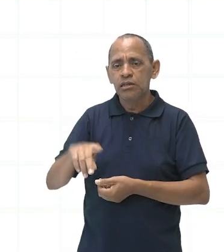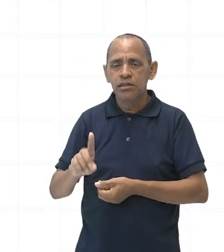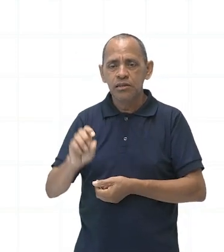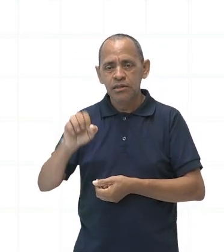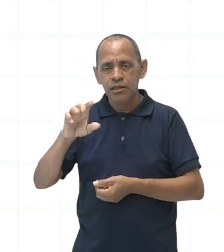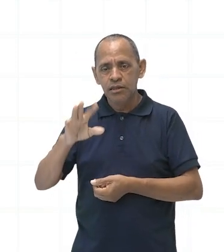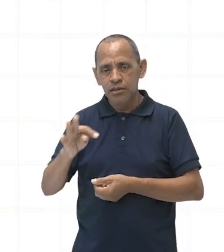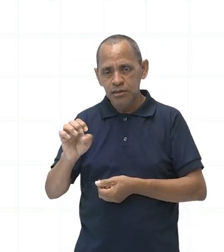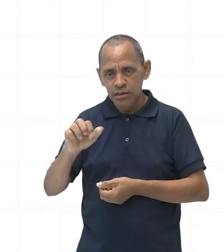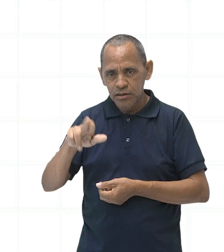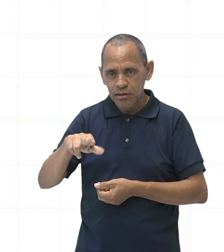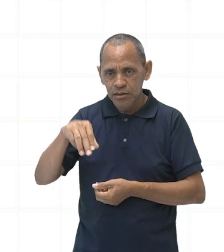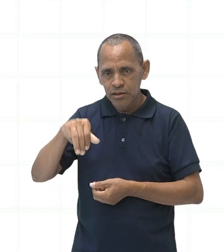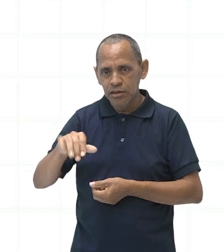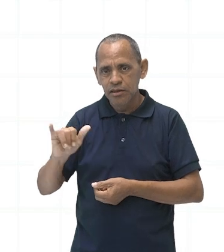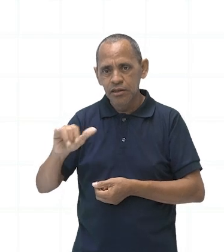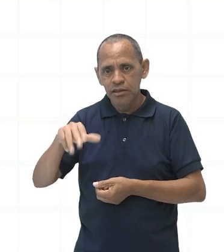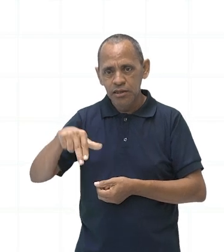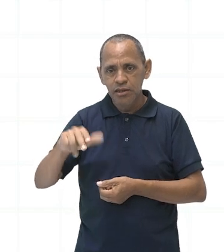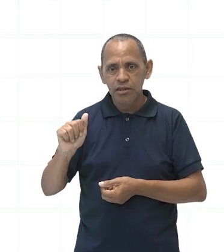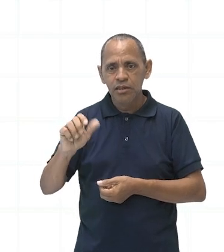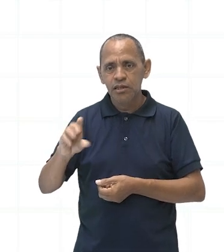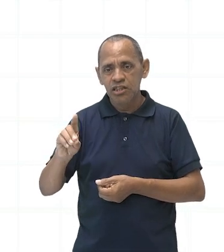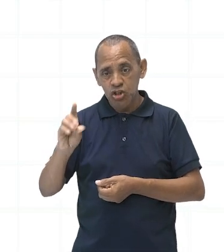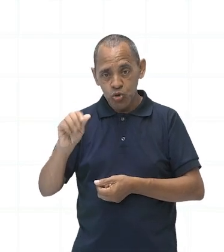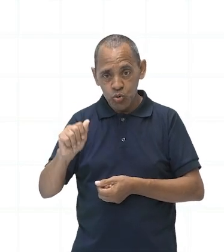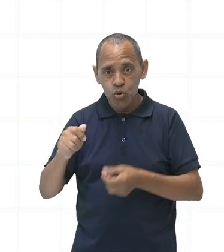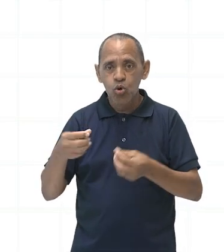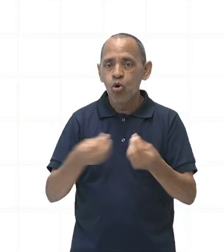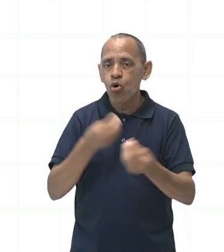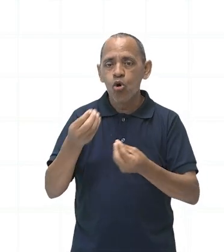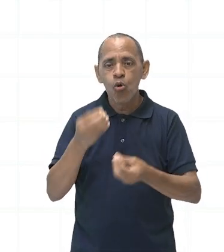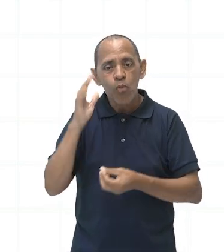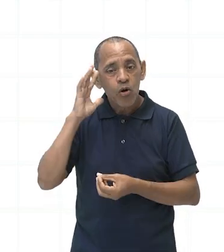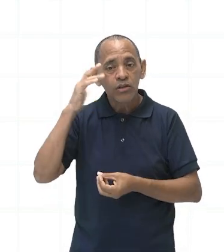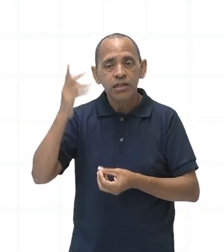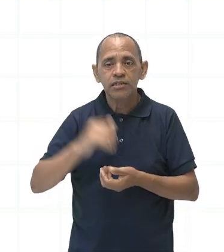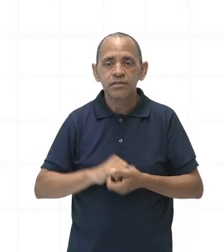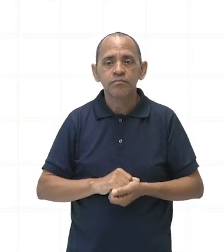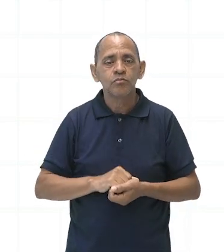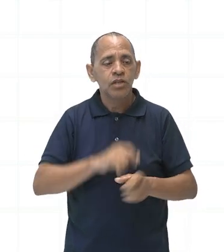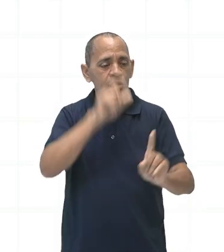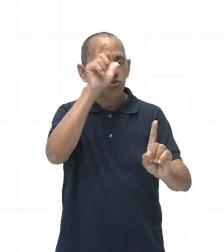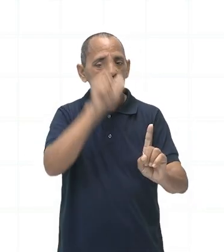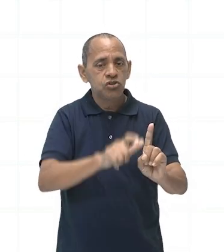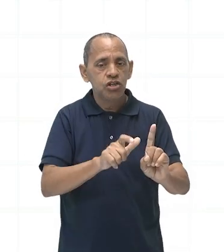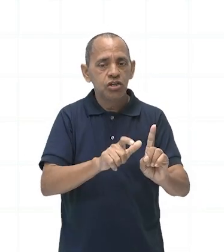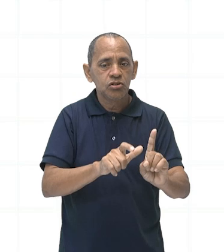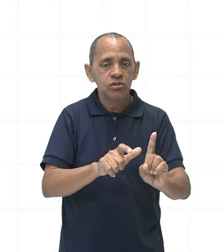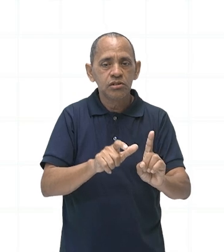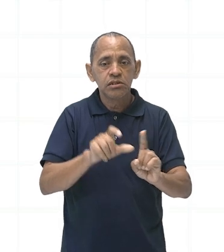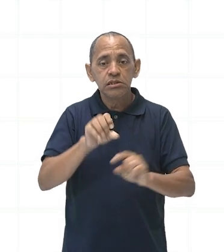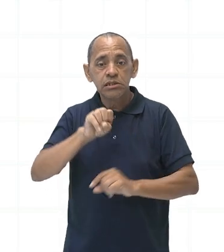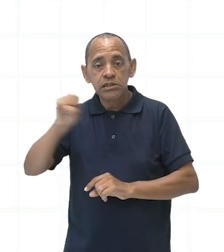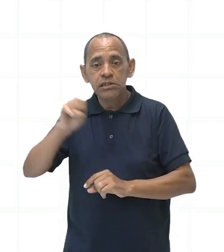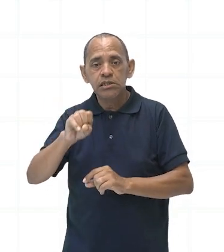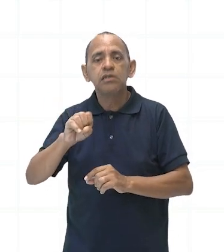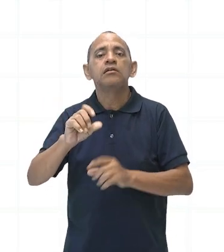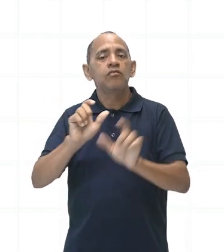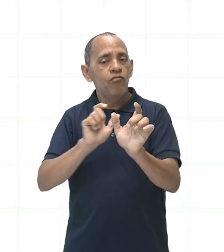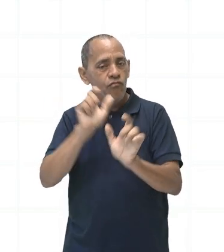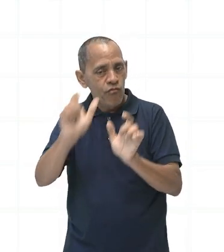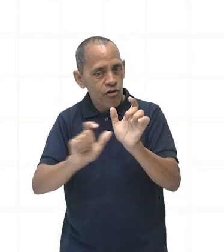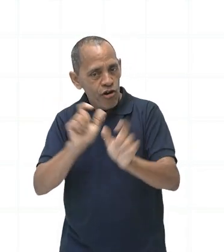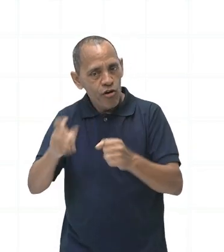quando acontece o sujeito indeterminado? Gente, observem. O sujeito será indeterminado quando o verbo for flexionado na